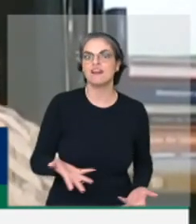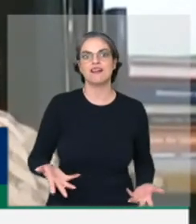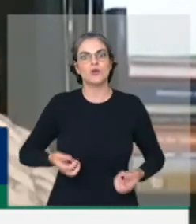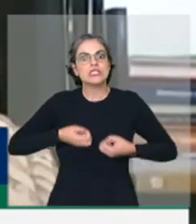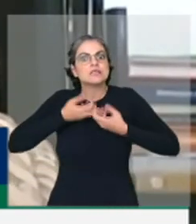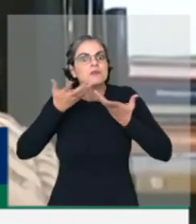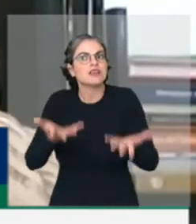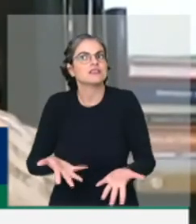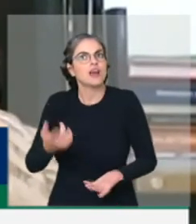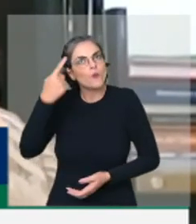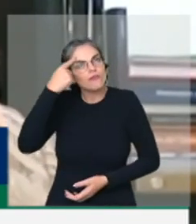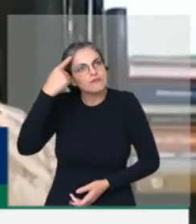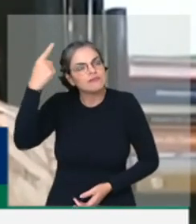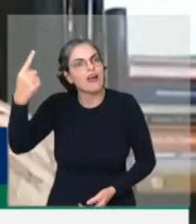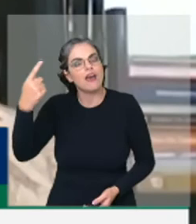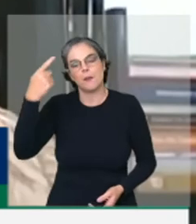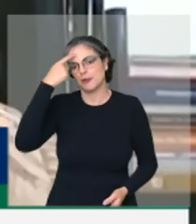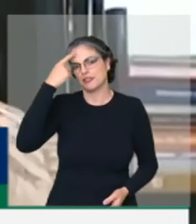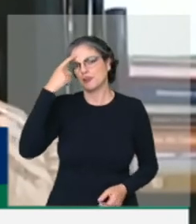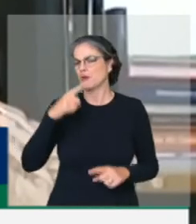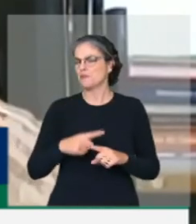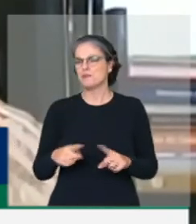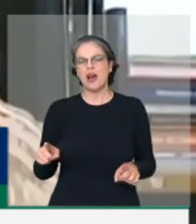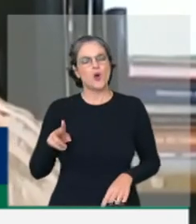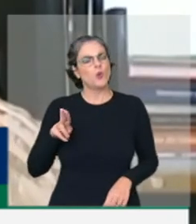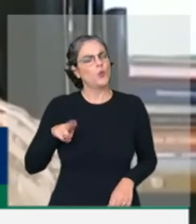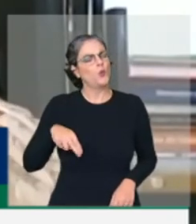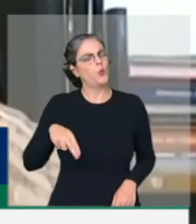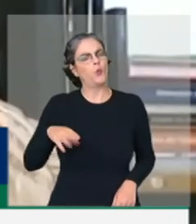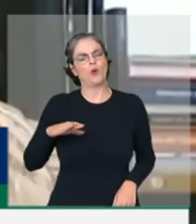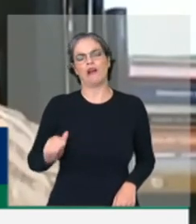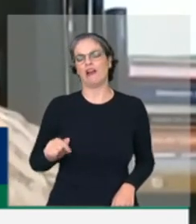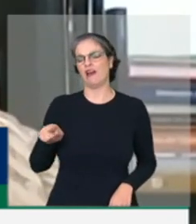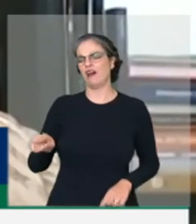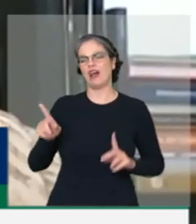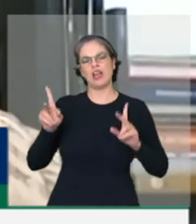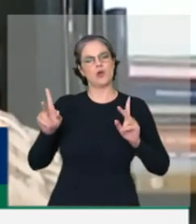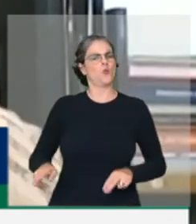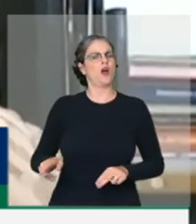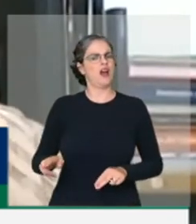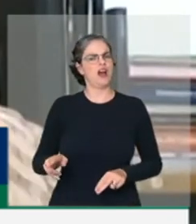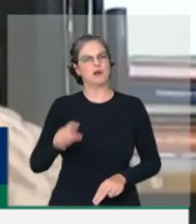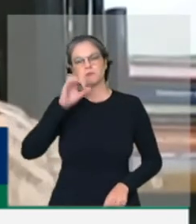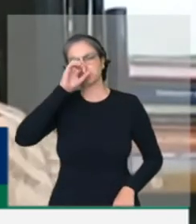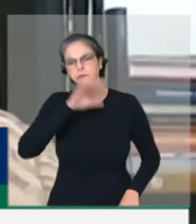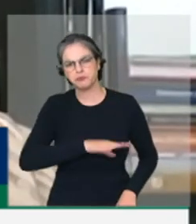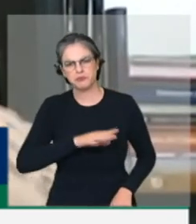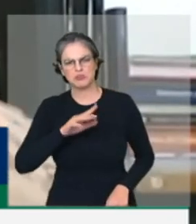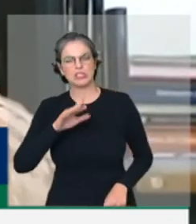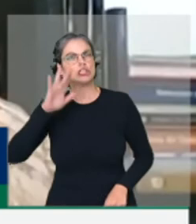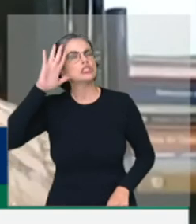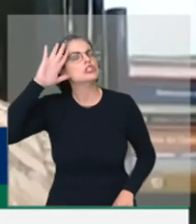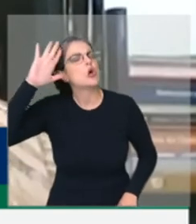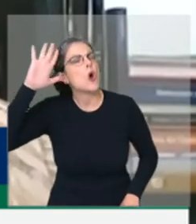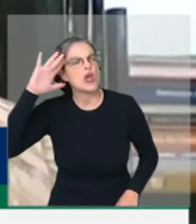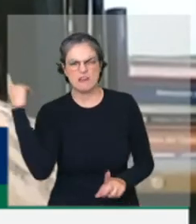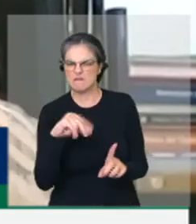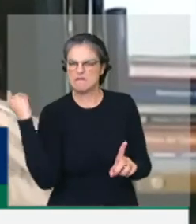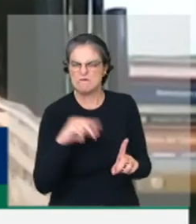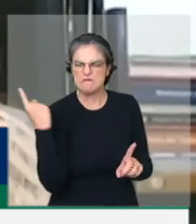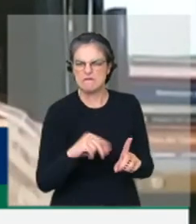suas concepções, mas jamais nos dar o direito de ameaçar, de sonhar com espancamentos,